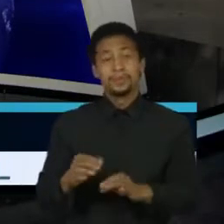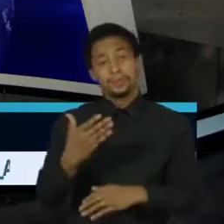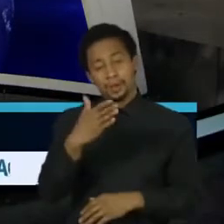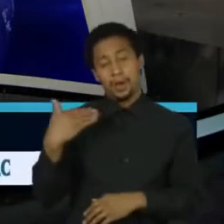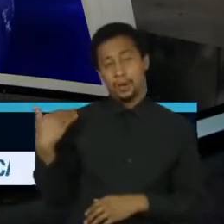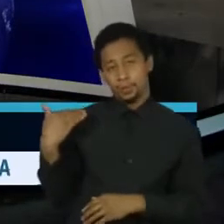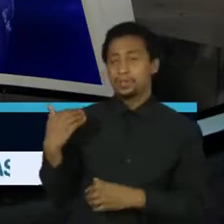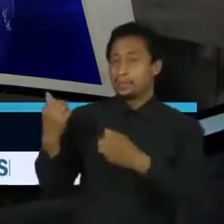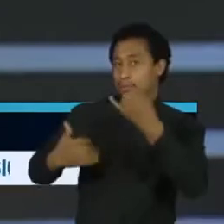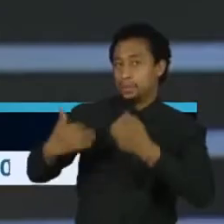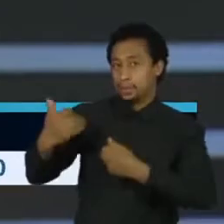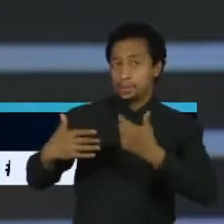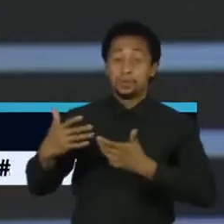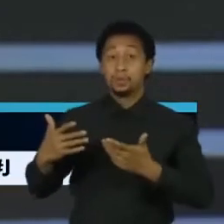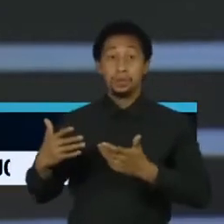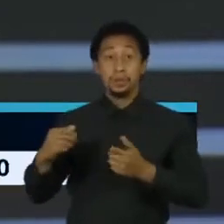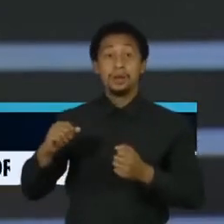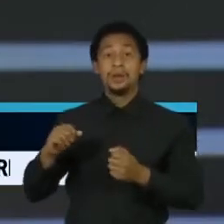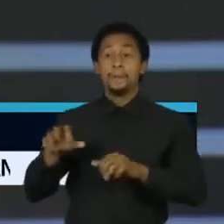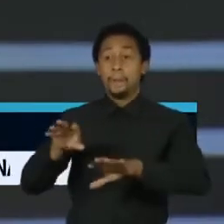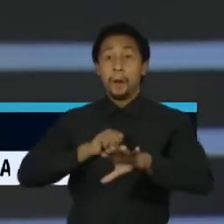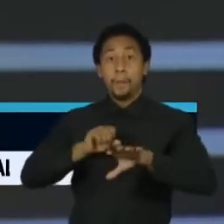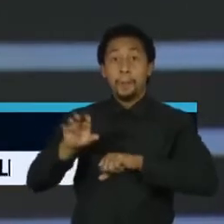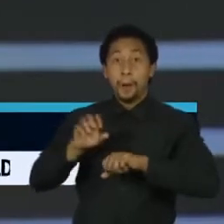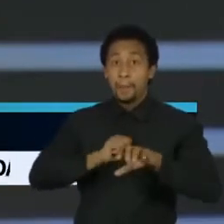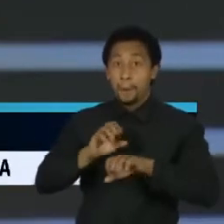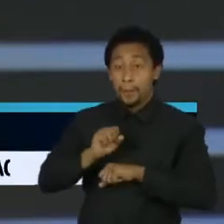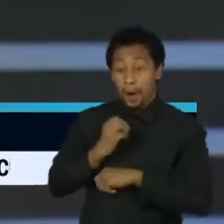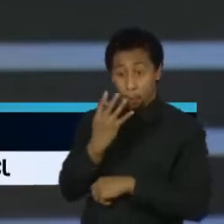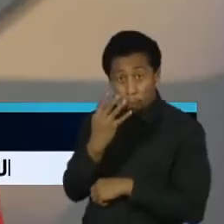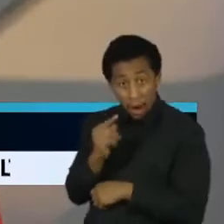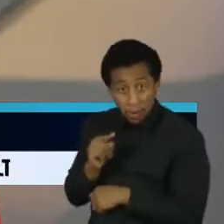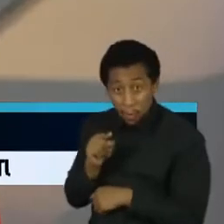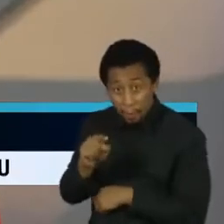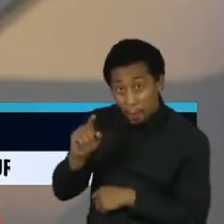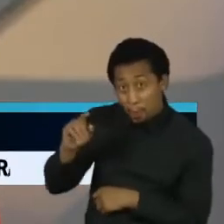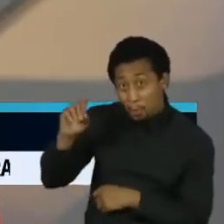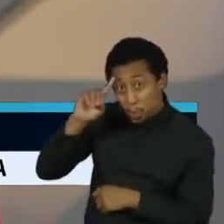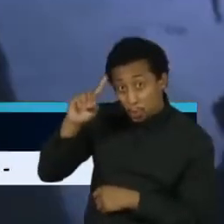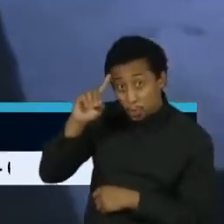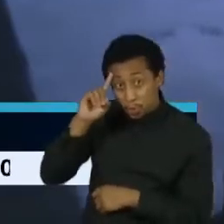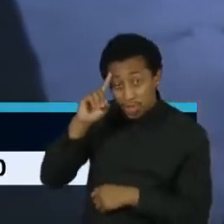vale a pena parar o mundo porque você teve 4 mil casos? Precisa tomar um pouco de cuidado com isso também. Sim.